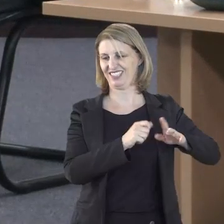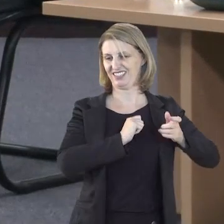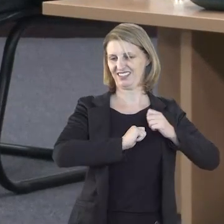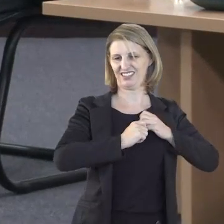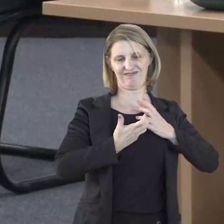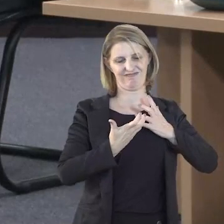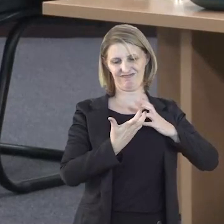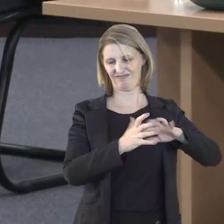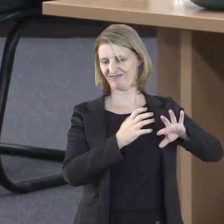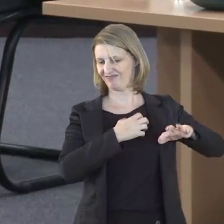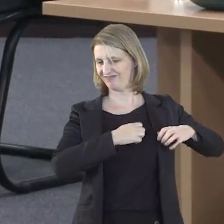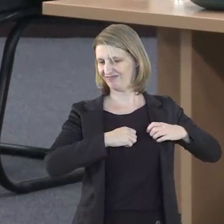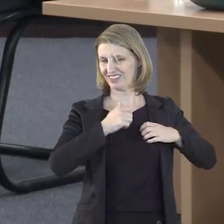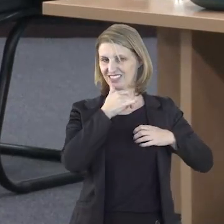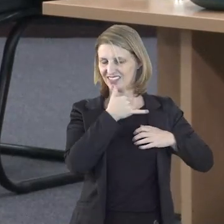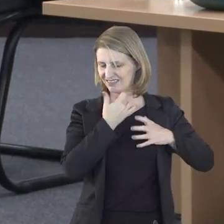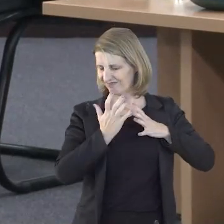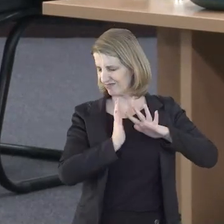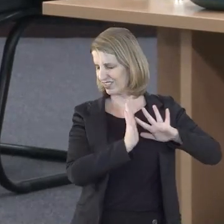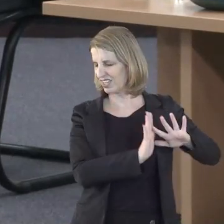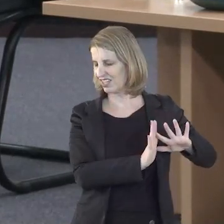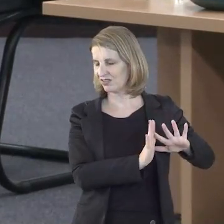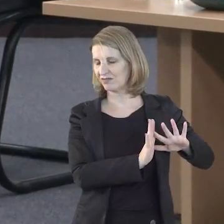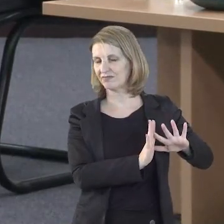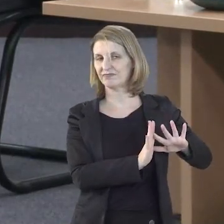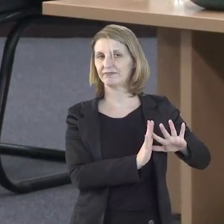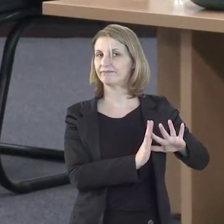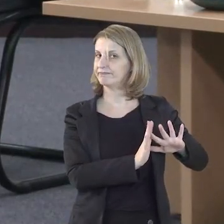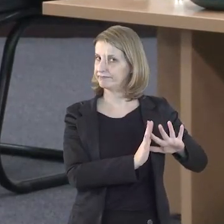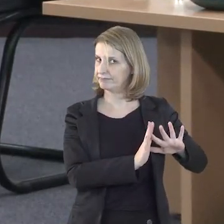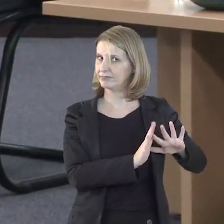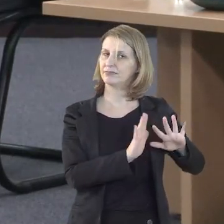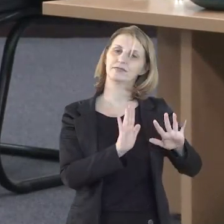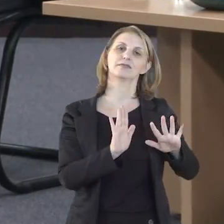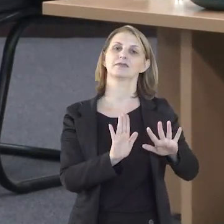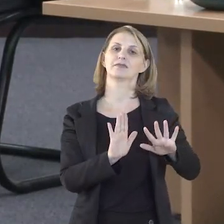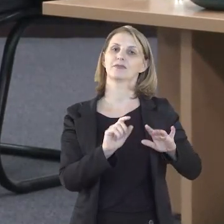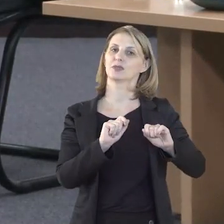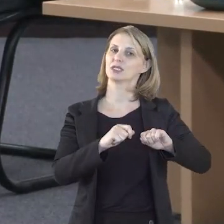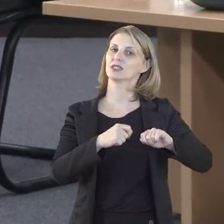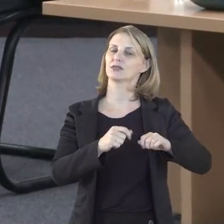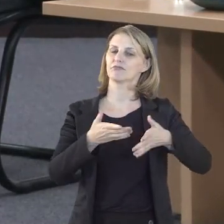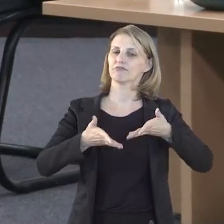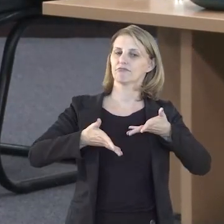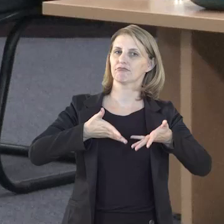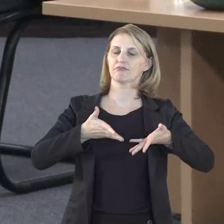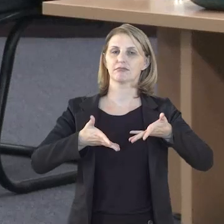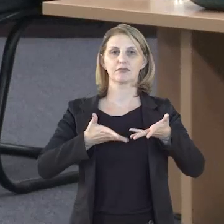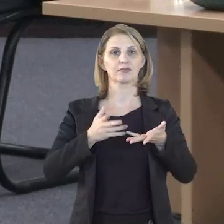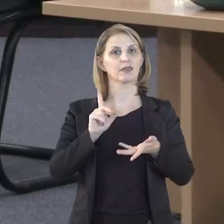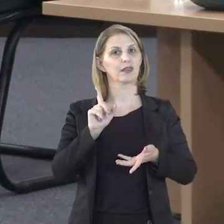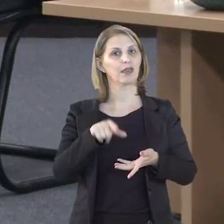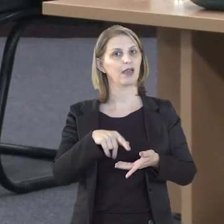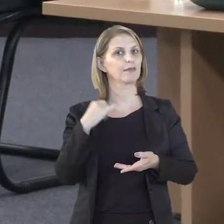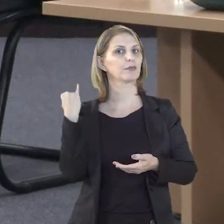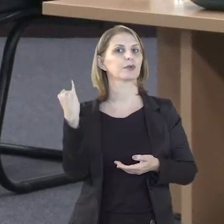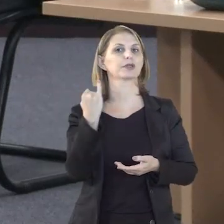pegar e empurrar para o lado. Aí a ansiedade, não quero sentir. Aí a tristeza, não quero sentir,